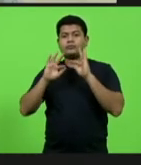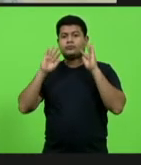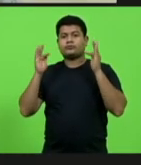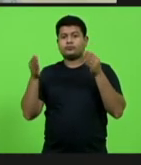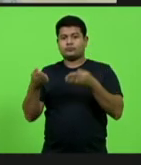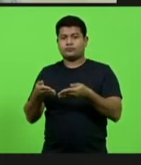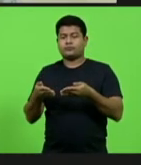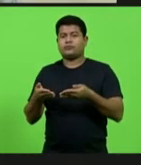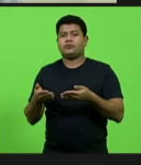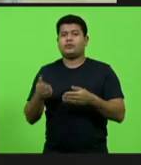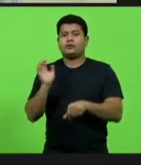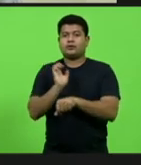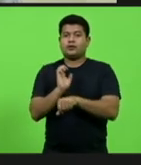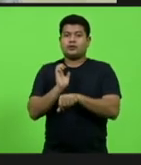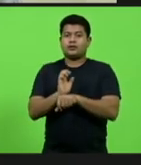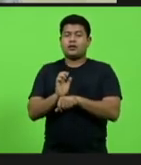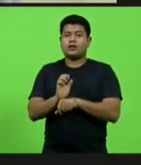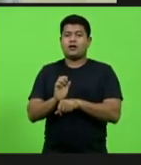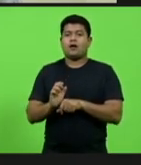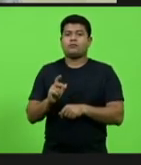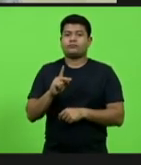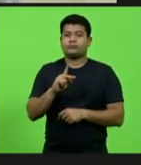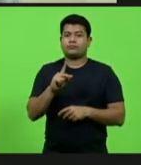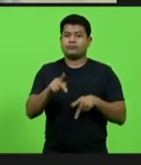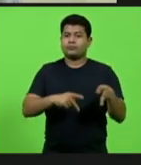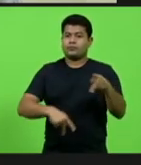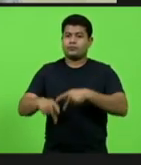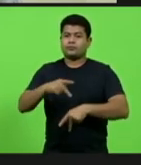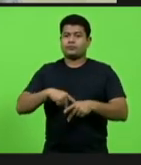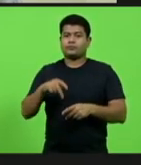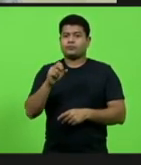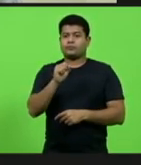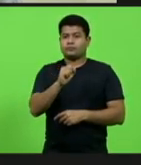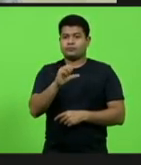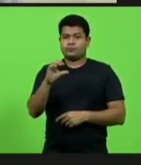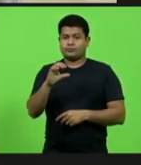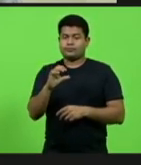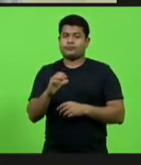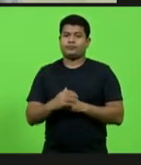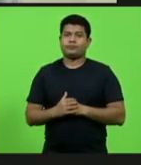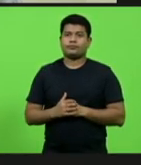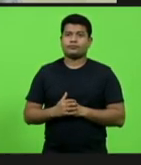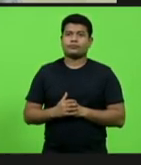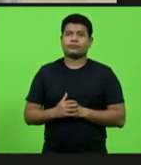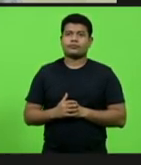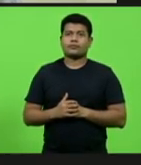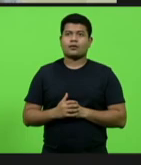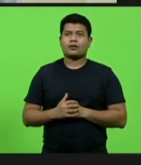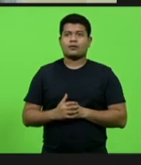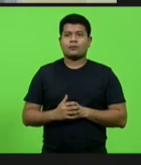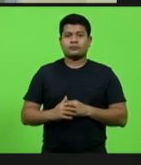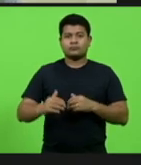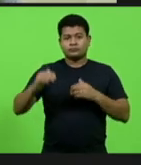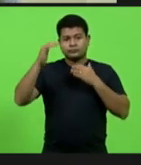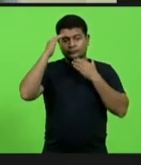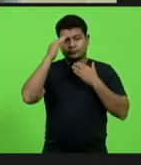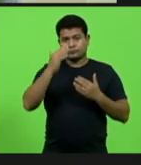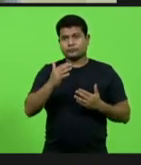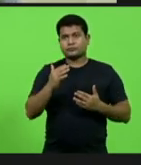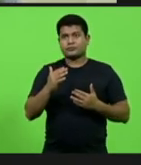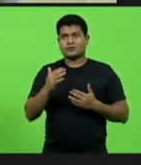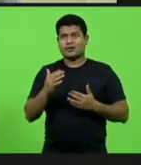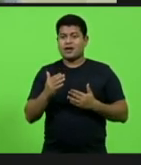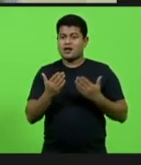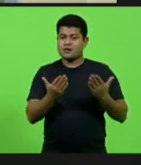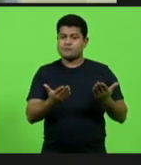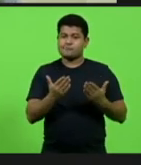Educação de Santa Catarina. Professora Rita, sua manifestação. Obrigada, deputada. Professora deputada